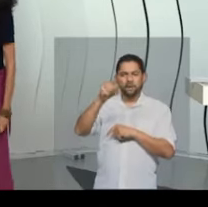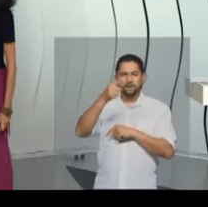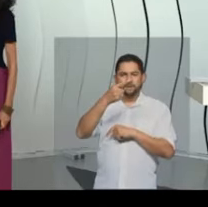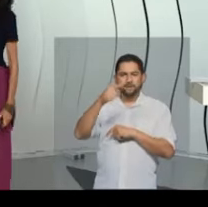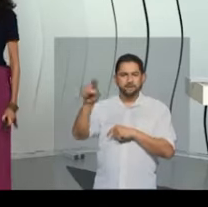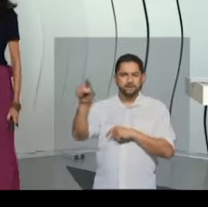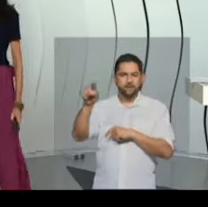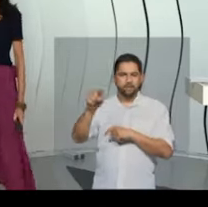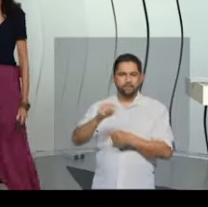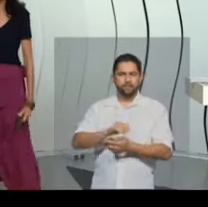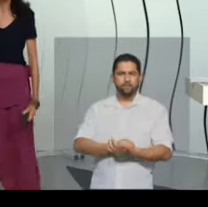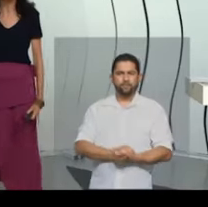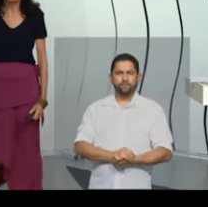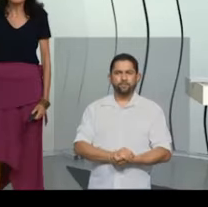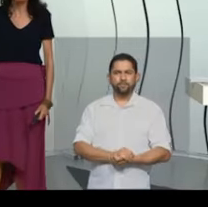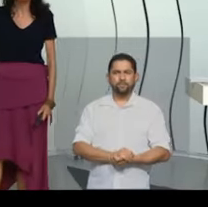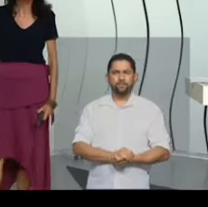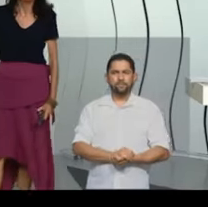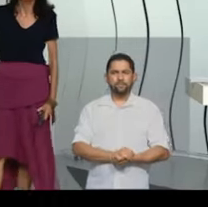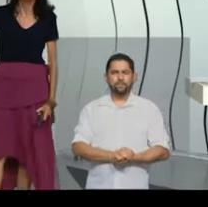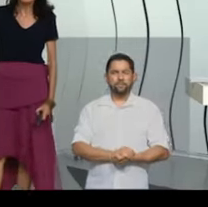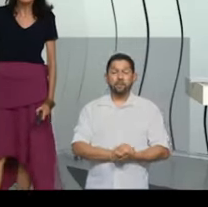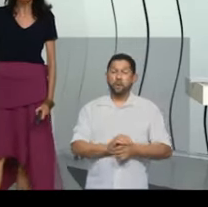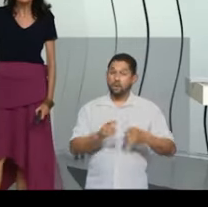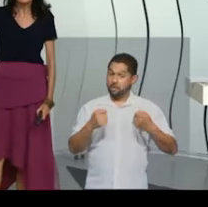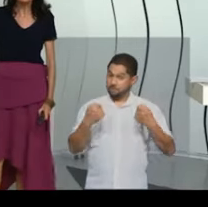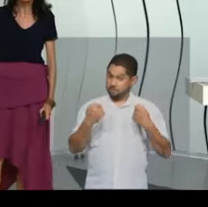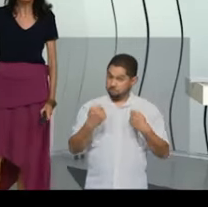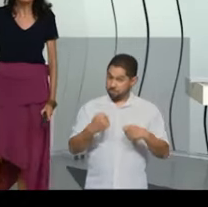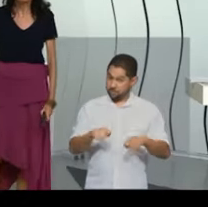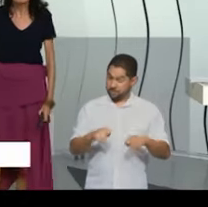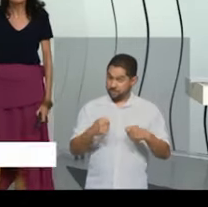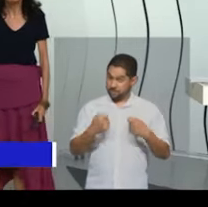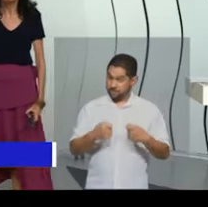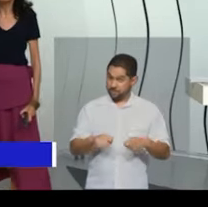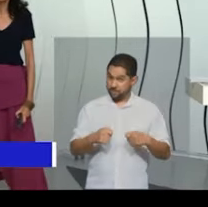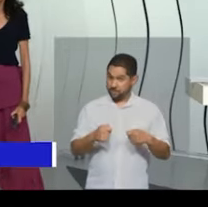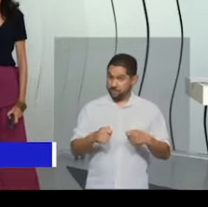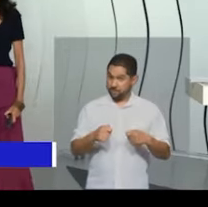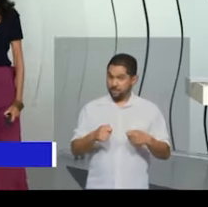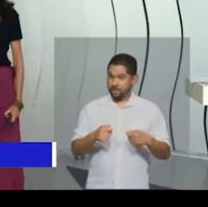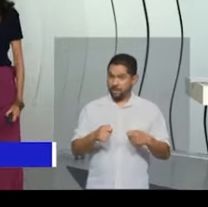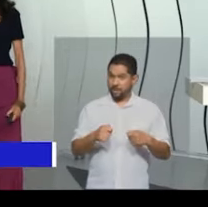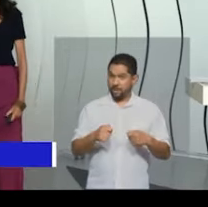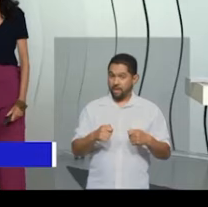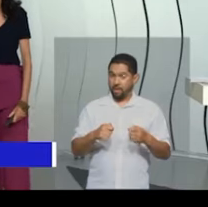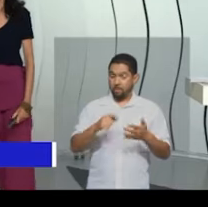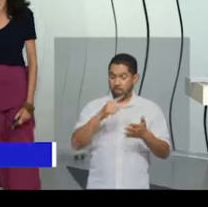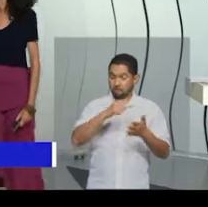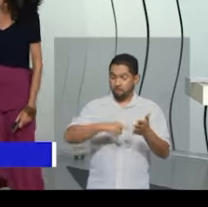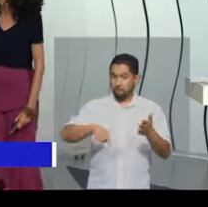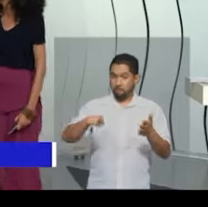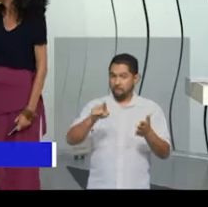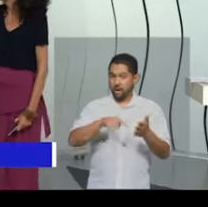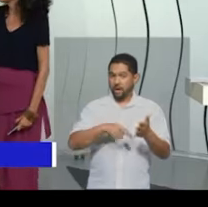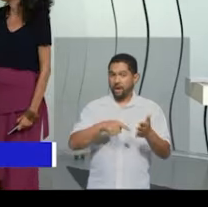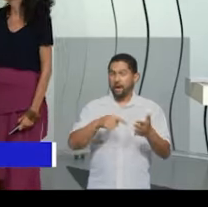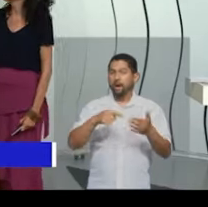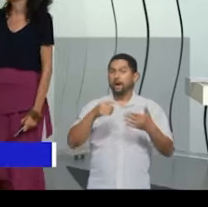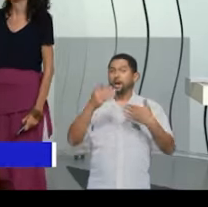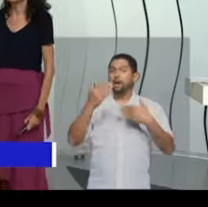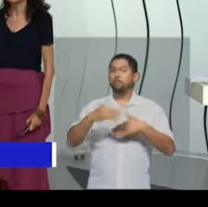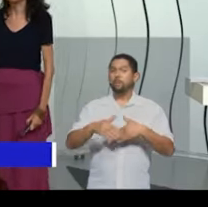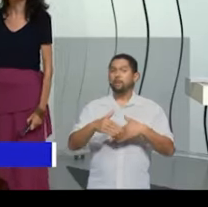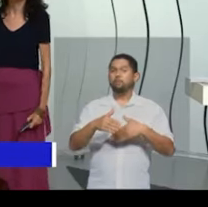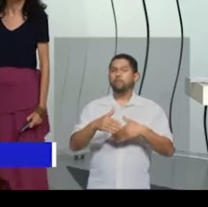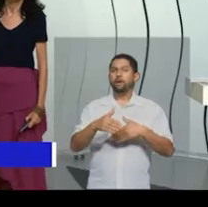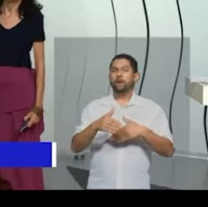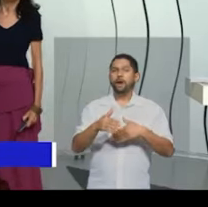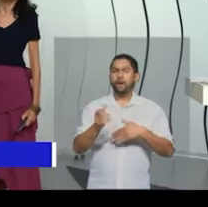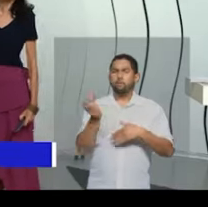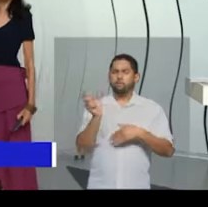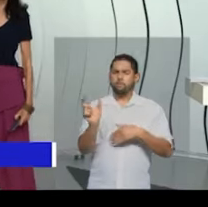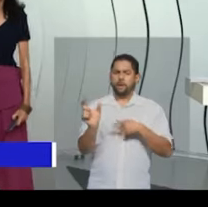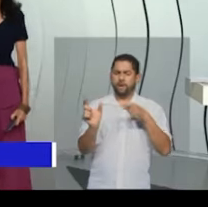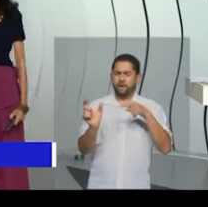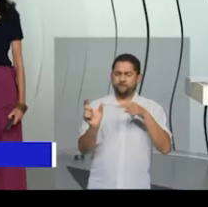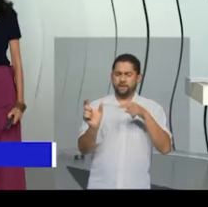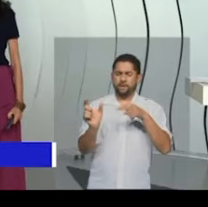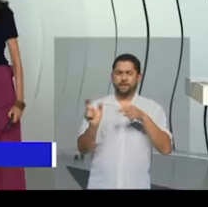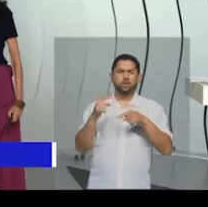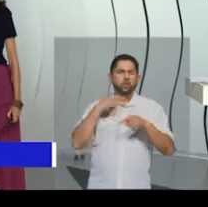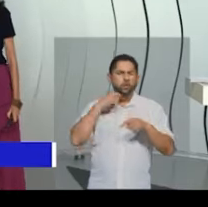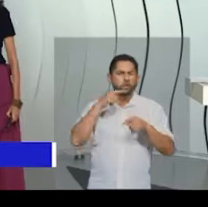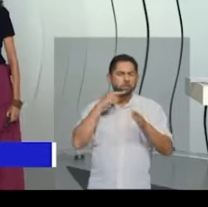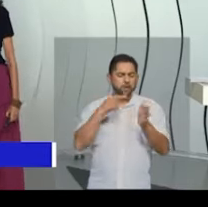Você deve, nesse caso, marcar lá na prova do Enem a palavra asserção e